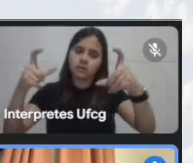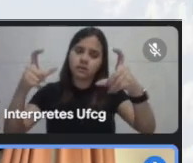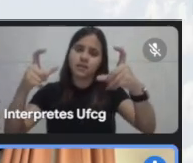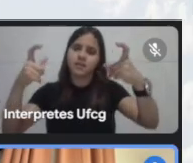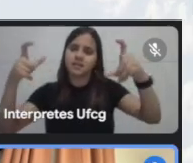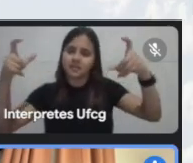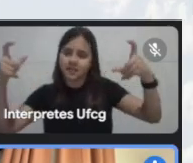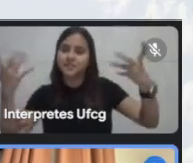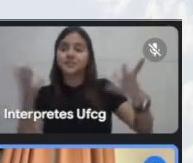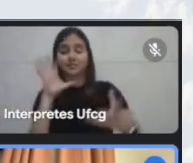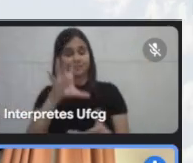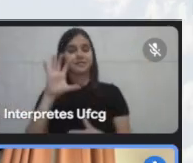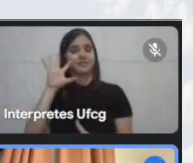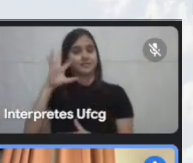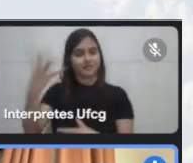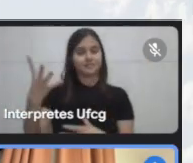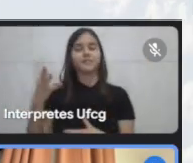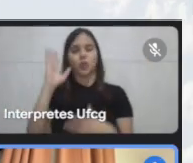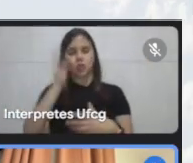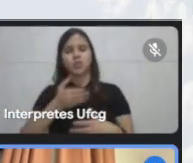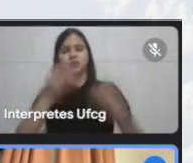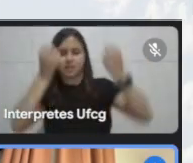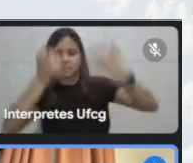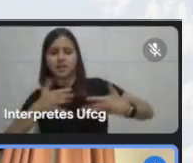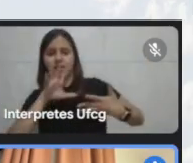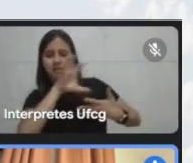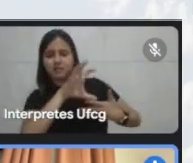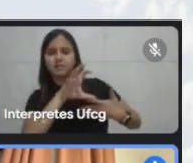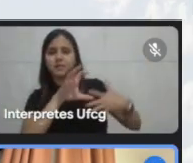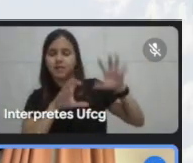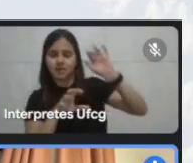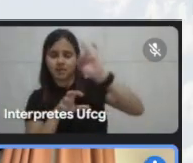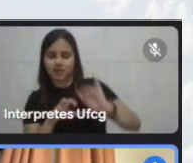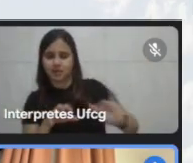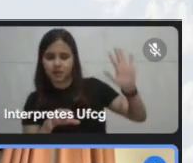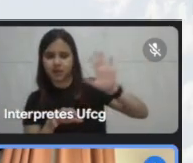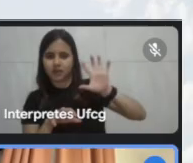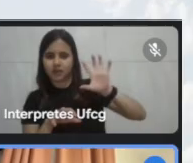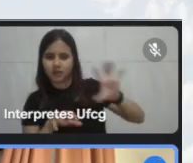Então, aqui são essas variáveis que eu acabei de explicar para vocês, que seria